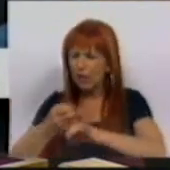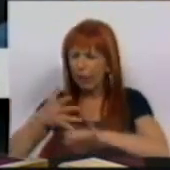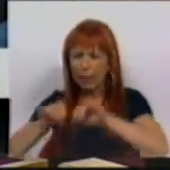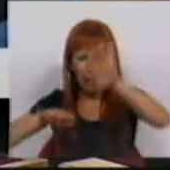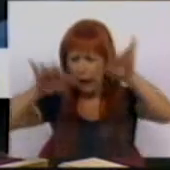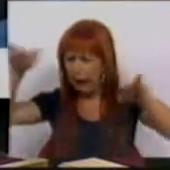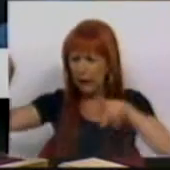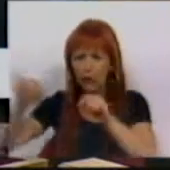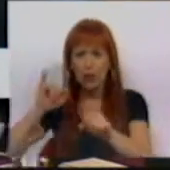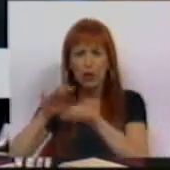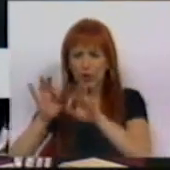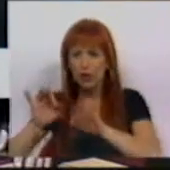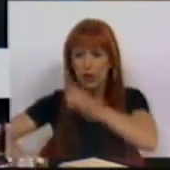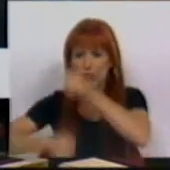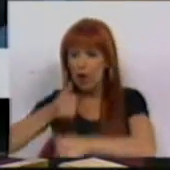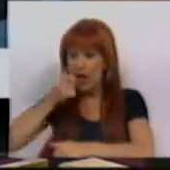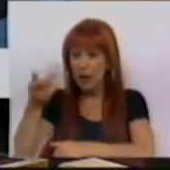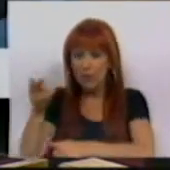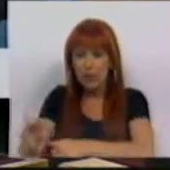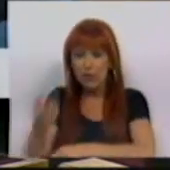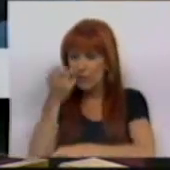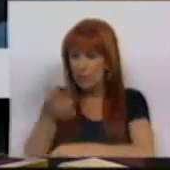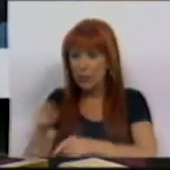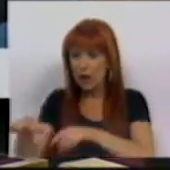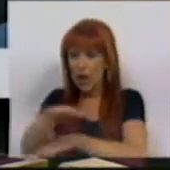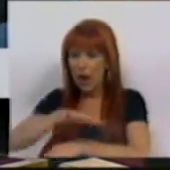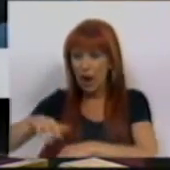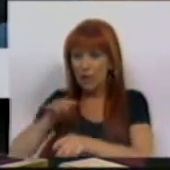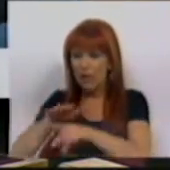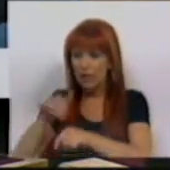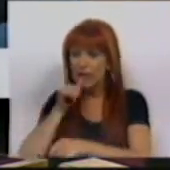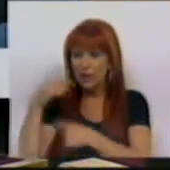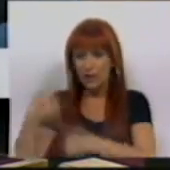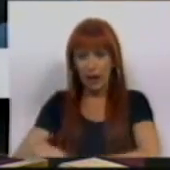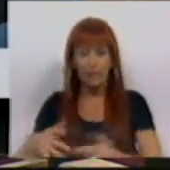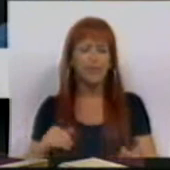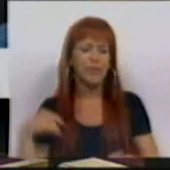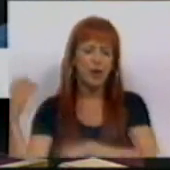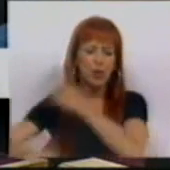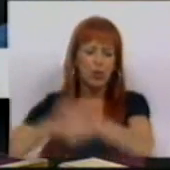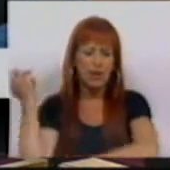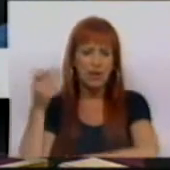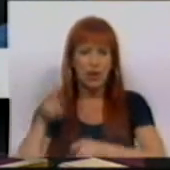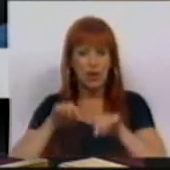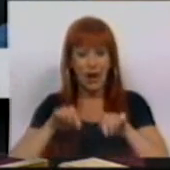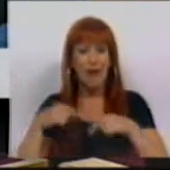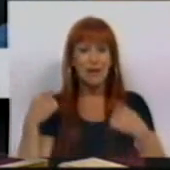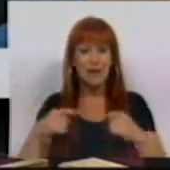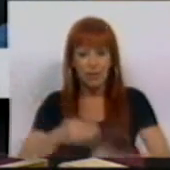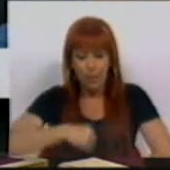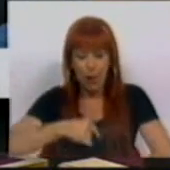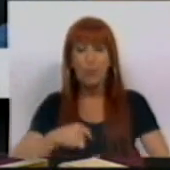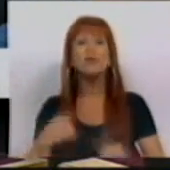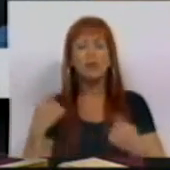difusa e um melhor tratamento das águas residuais no espaço geográfico de influência da Lagoa. Ao longo dos anos, estas têm sido